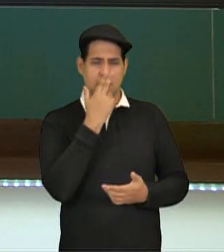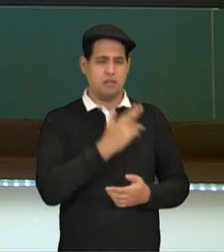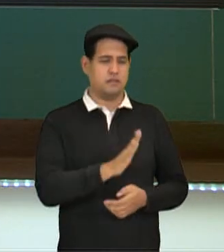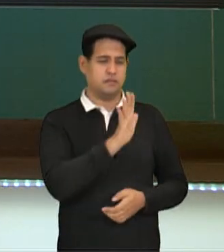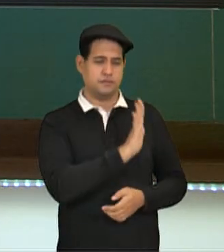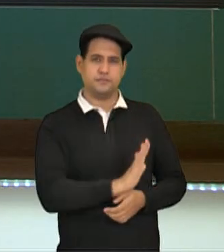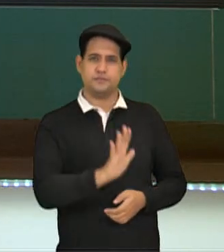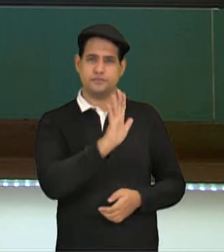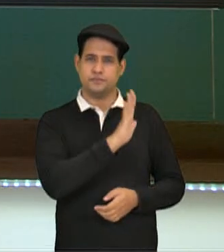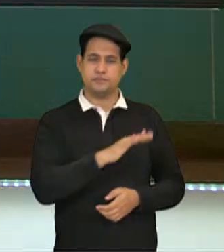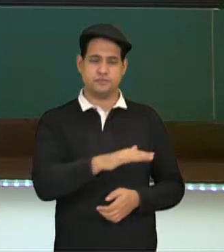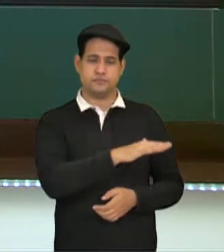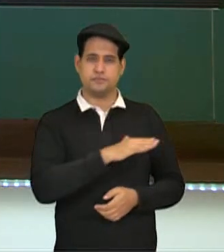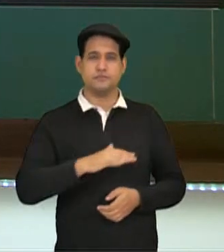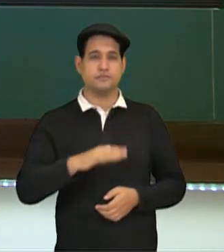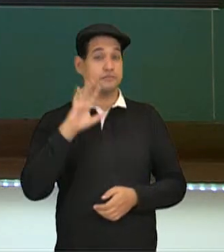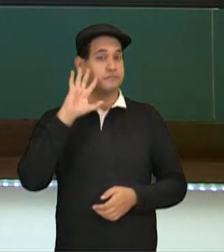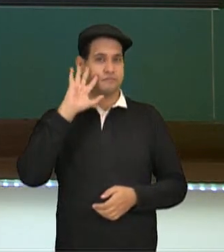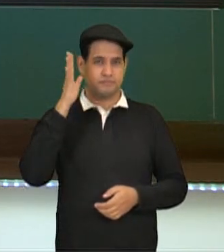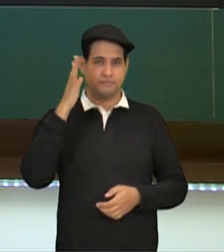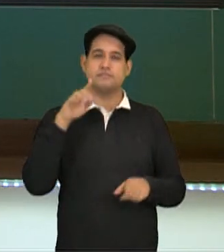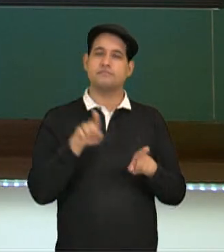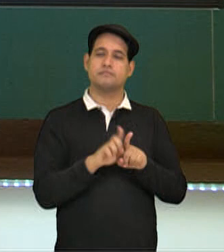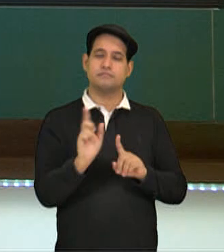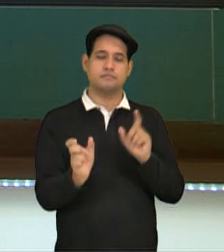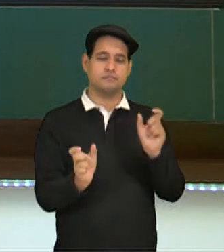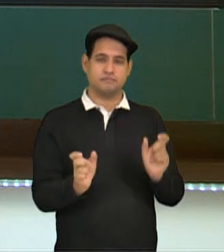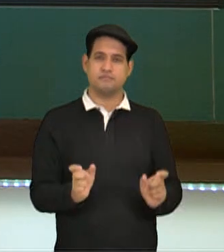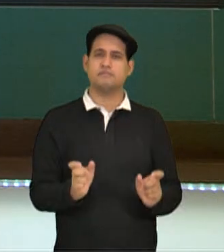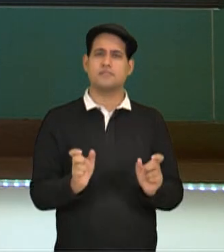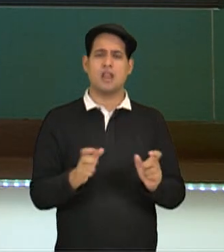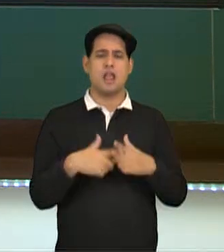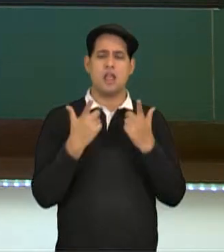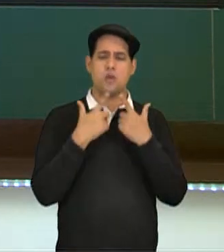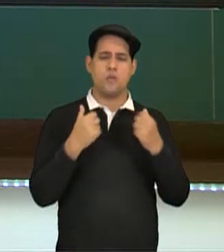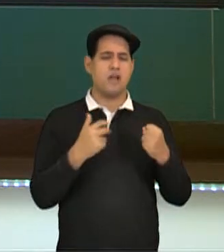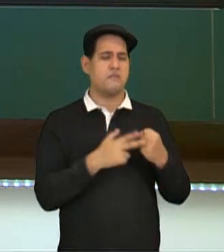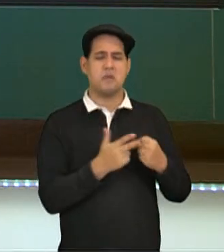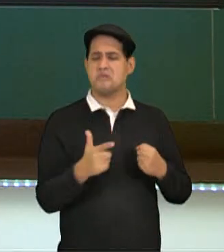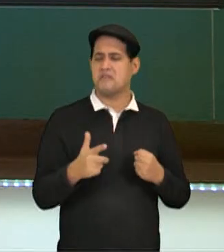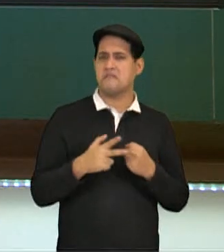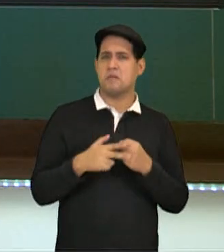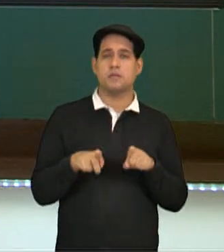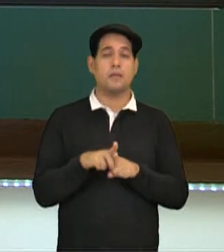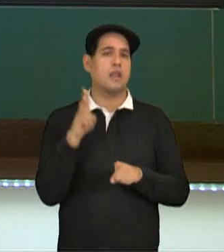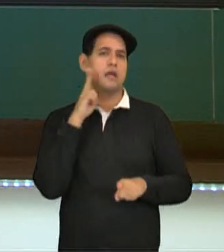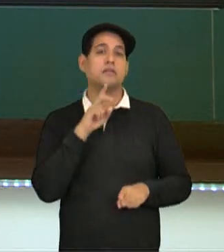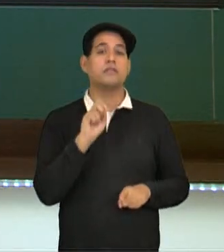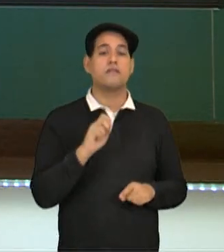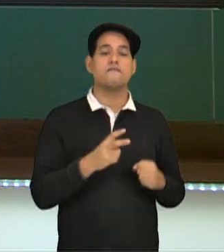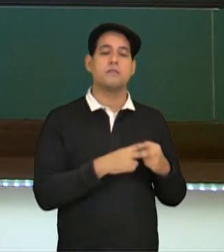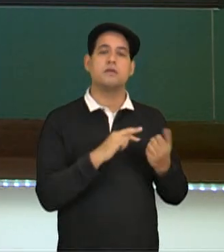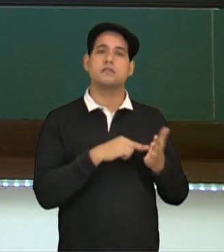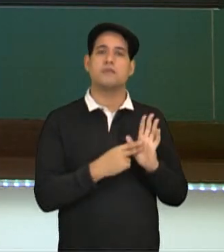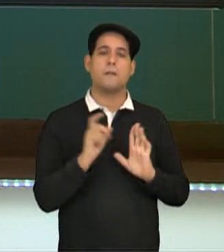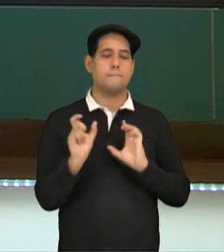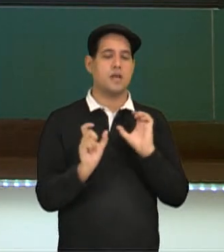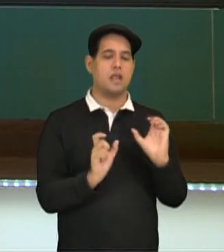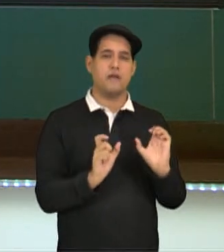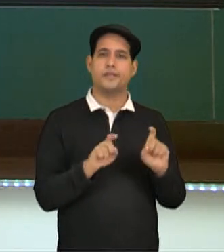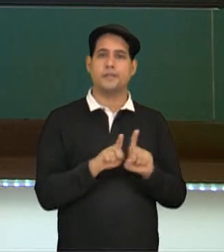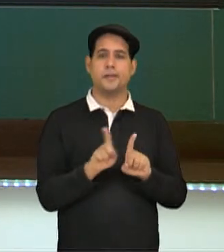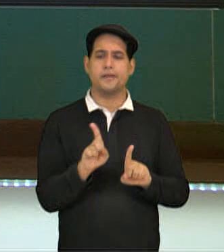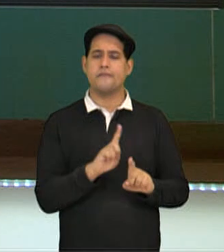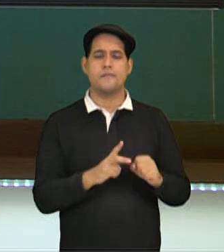cenário, o ambiente onde os fatos ocorrem, a presença de personagens, linguagem verbal e não verbal, lembrando que verbal são as palavras e